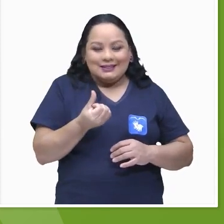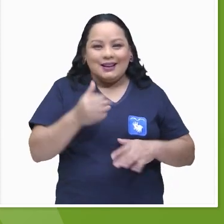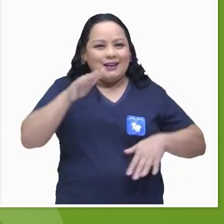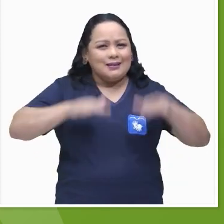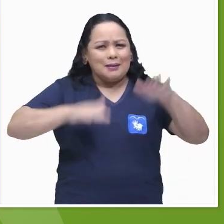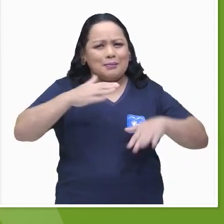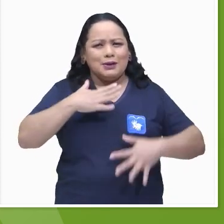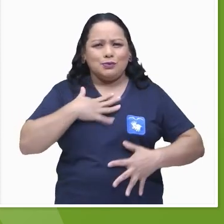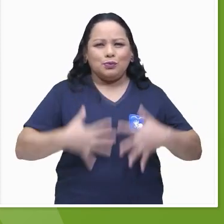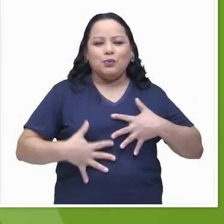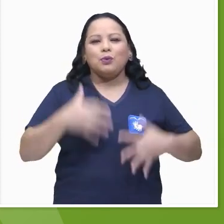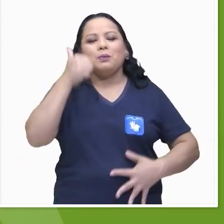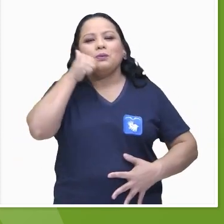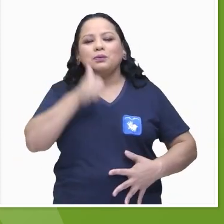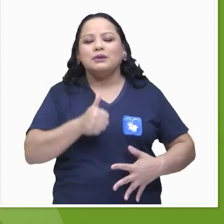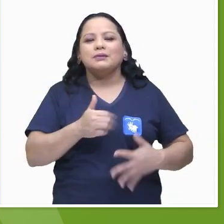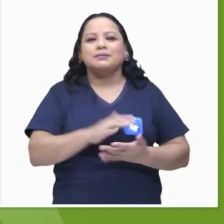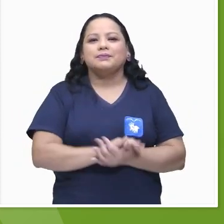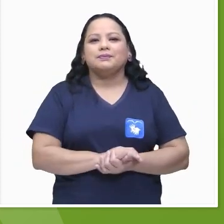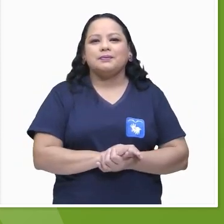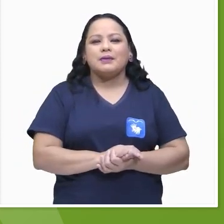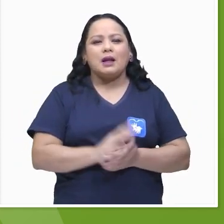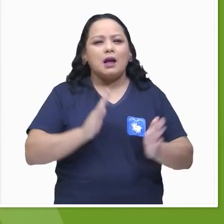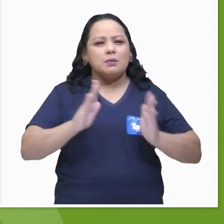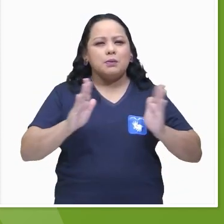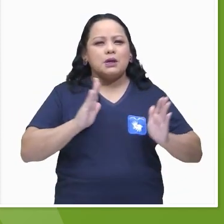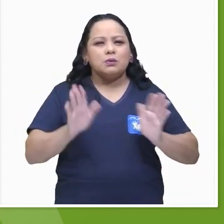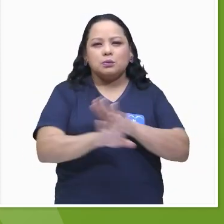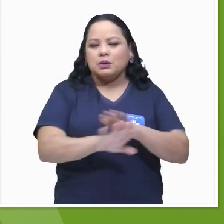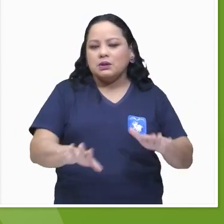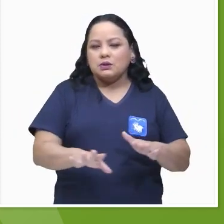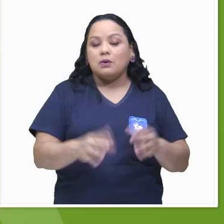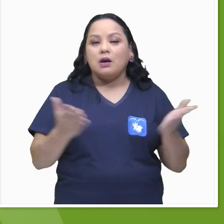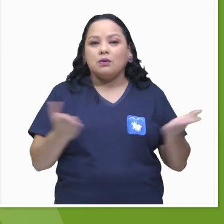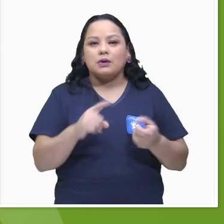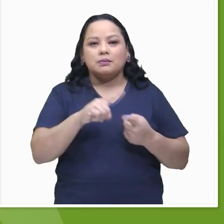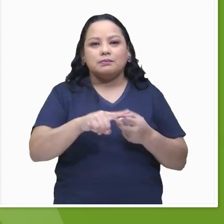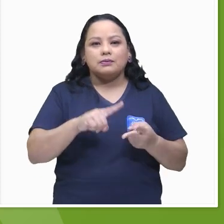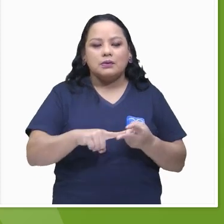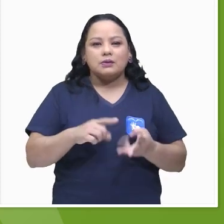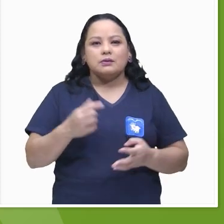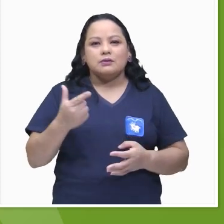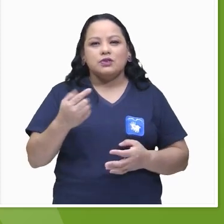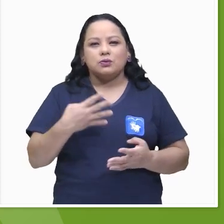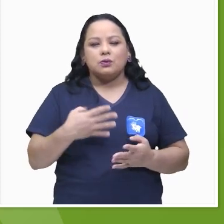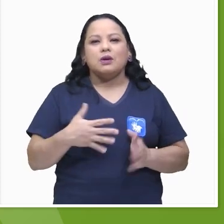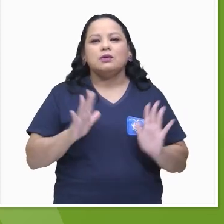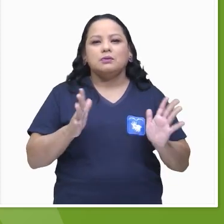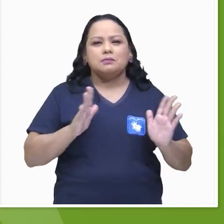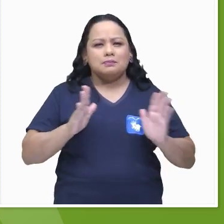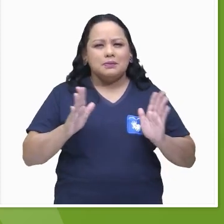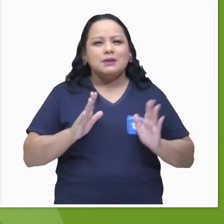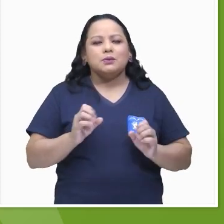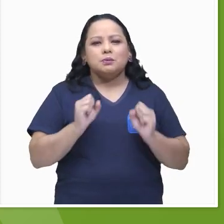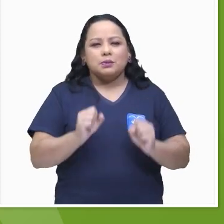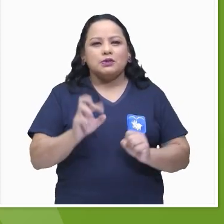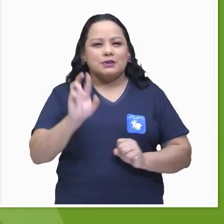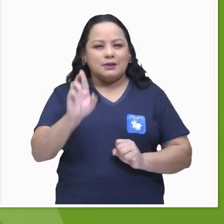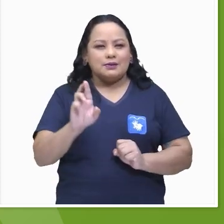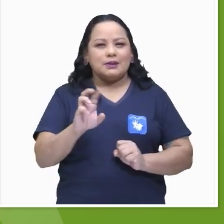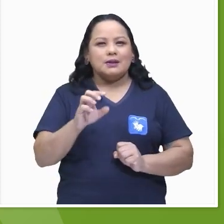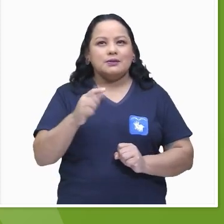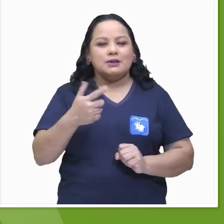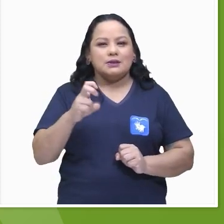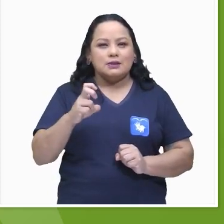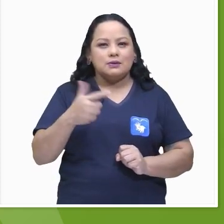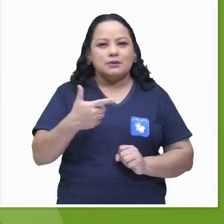tá bom? Depois que passou esse período aí, vamos contar? 24, ela está no período fértil, né? 25,